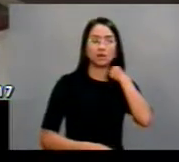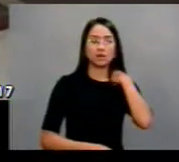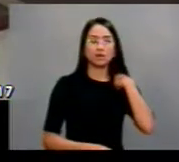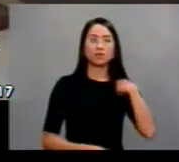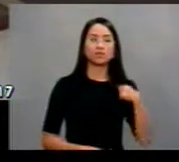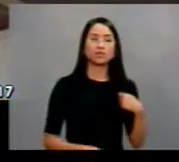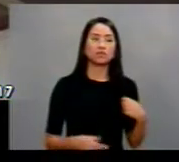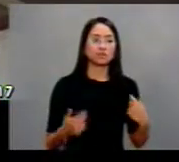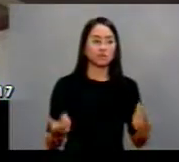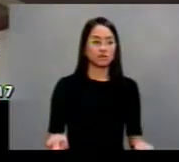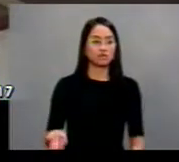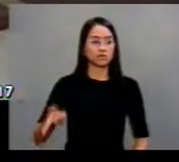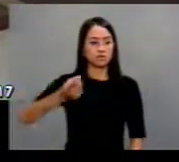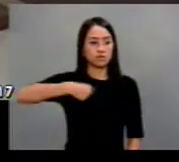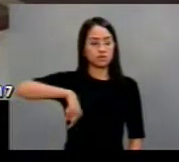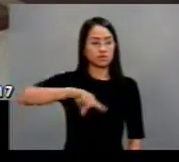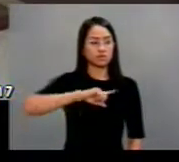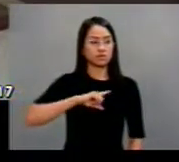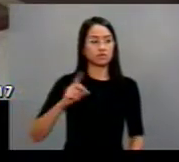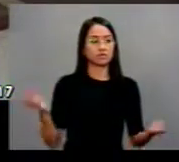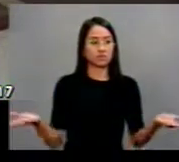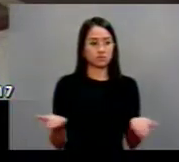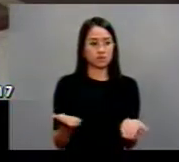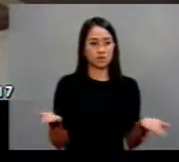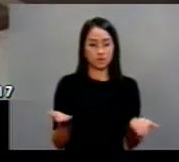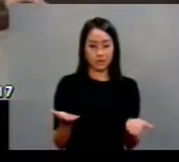nós estamos atravessando hoje.